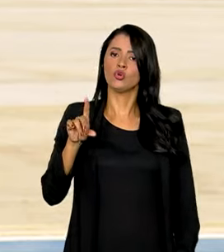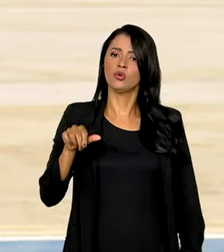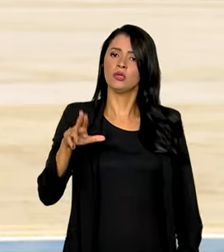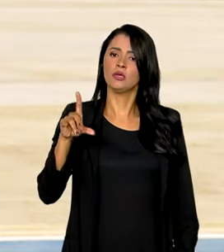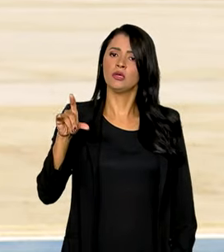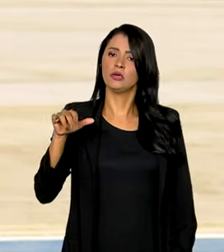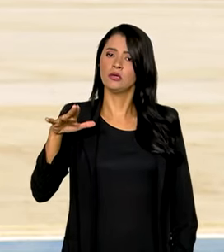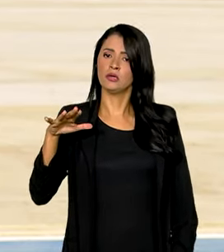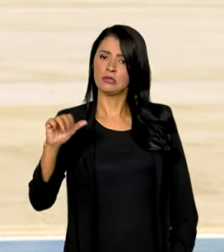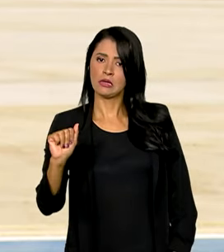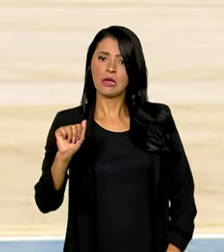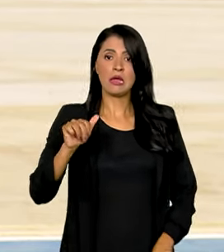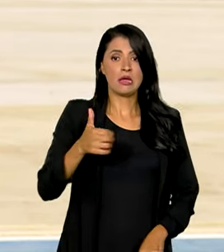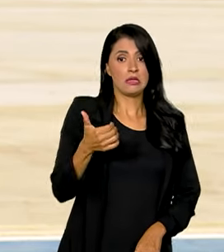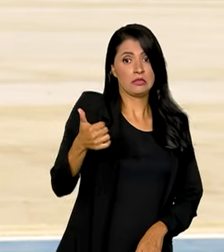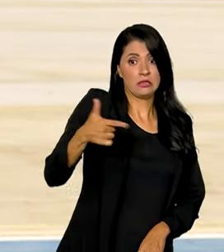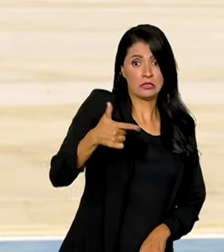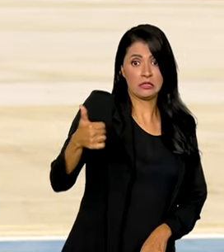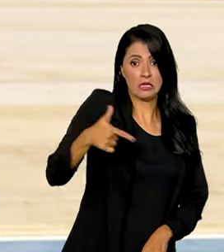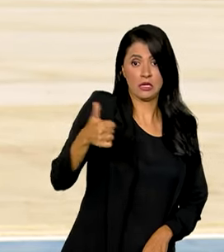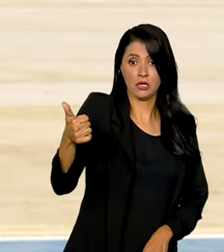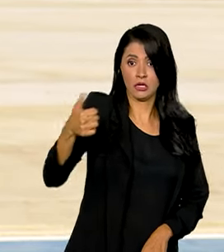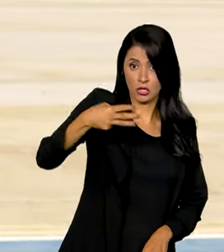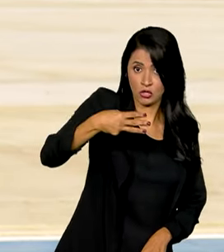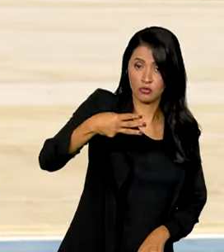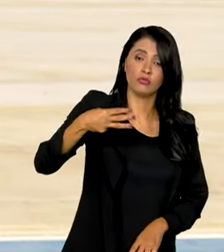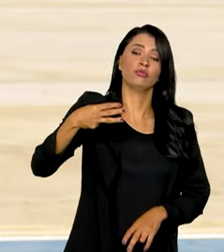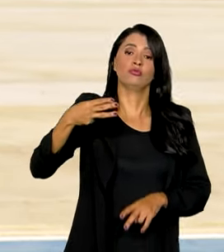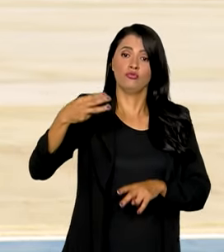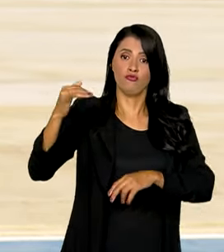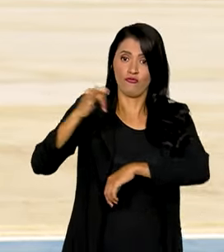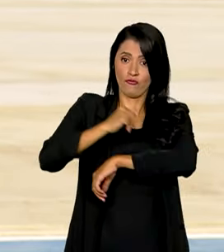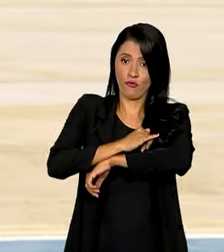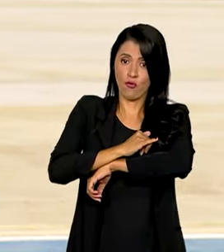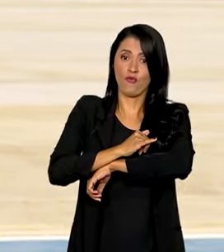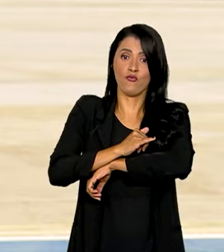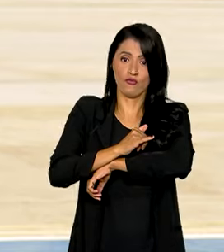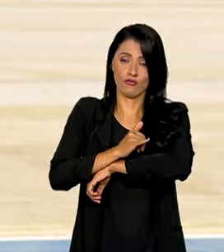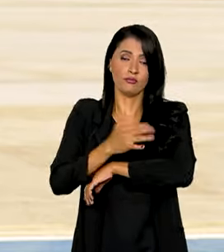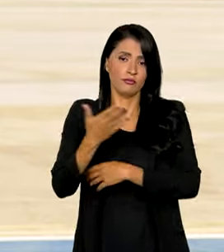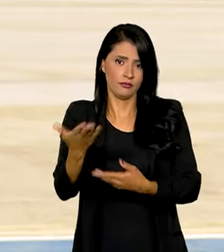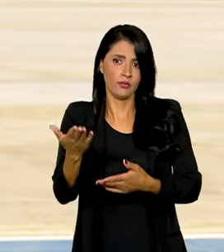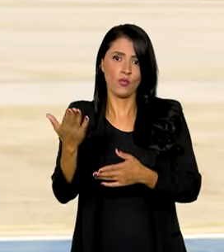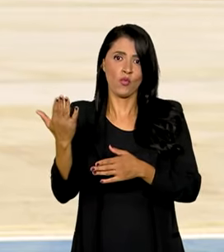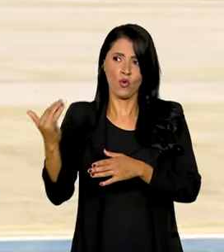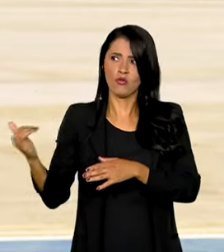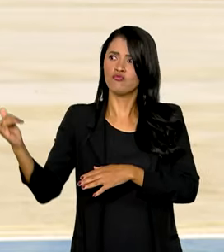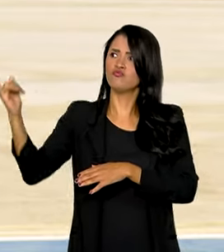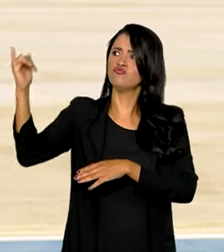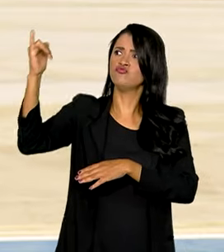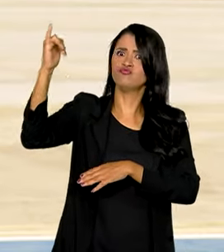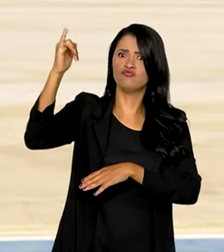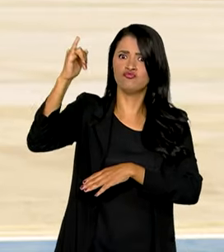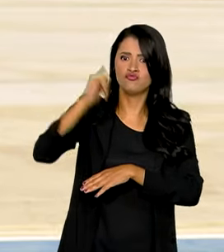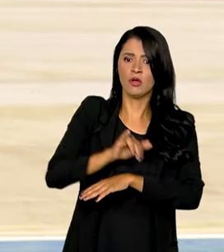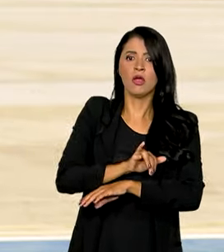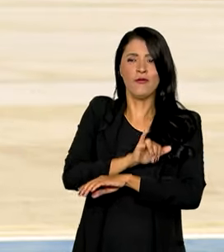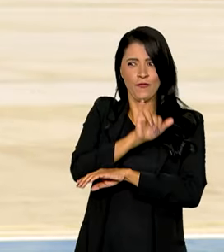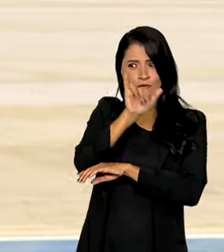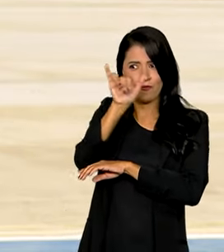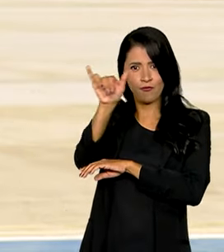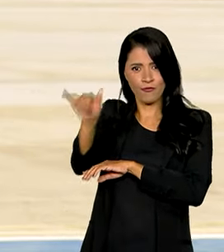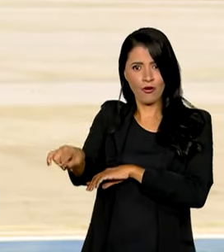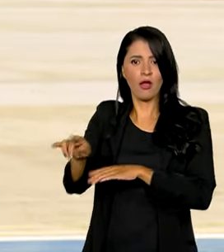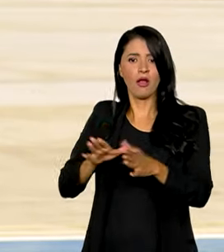13º voo de repatriação quando saiu do Brasil para essa viagem o avião levou 6is toneladas